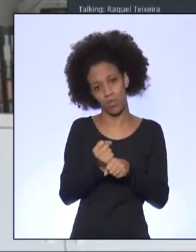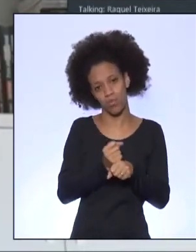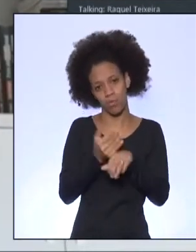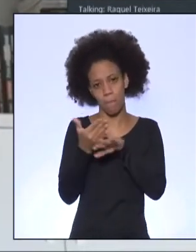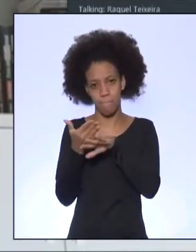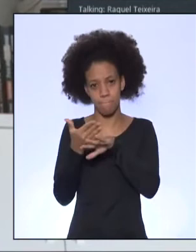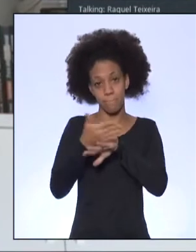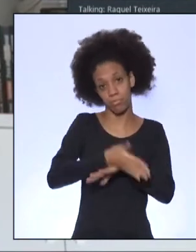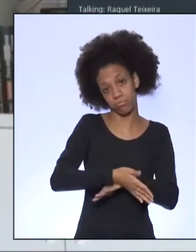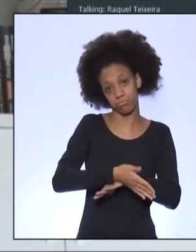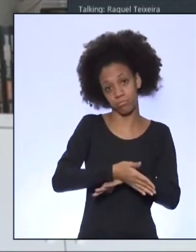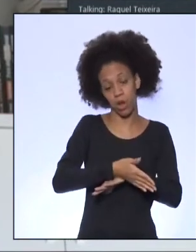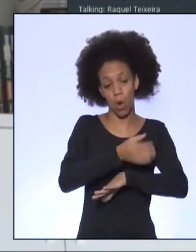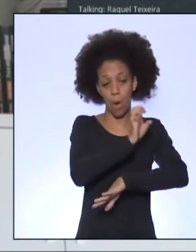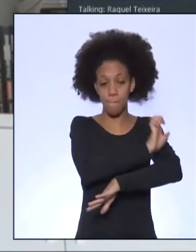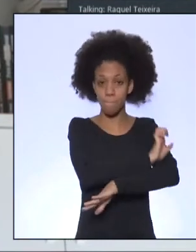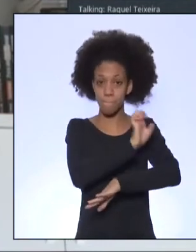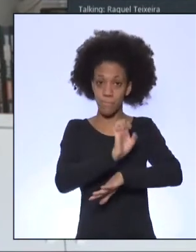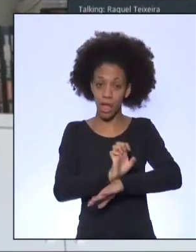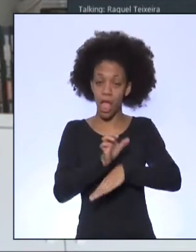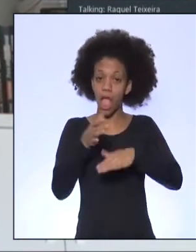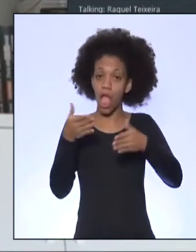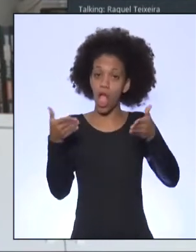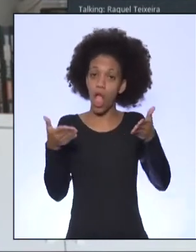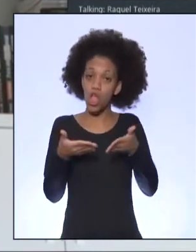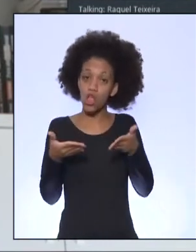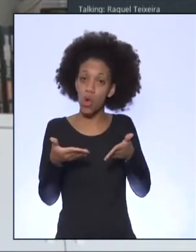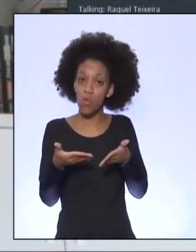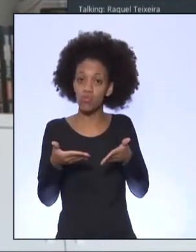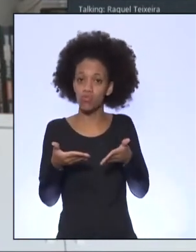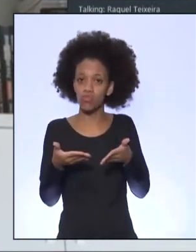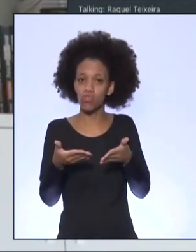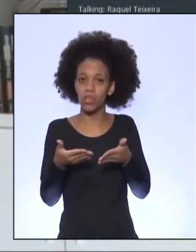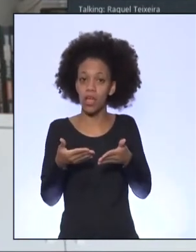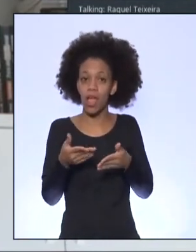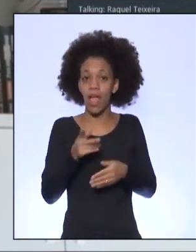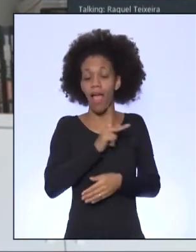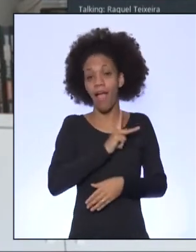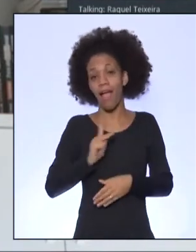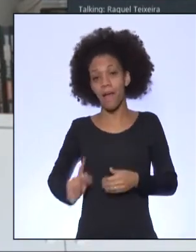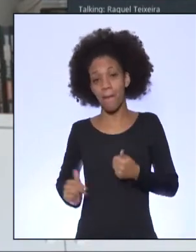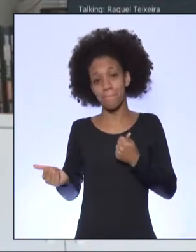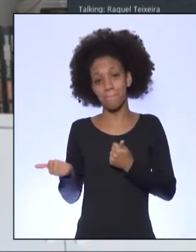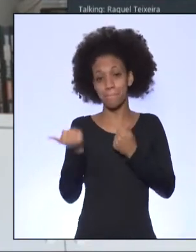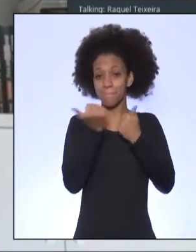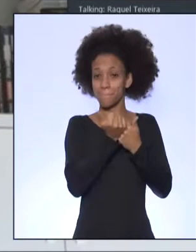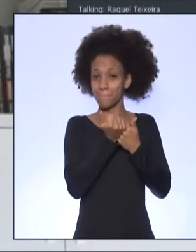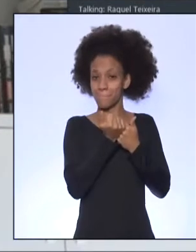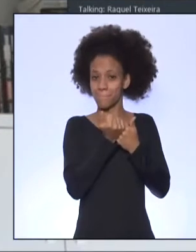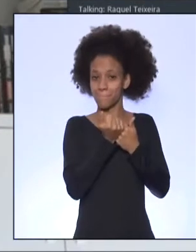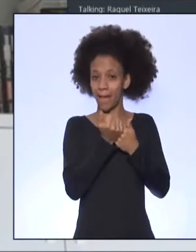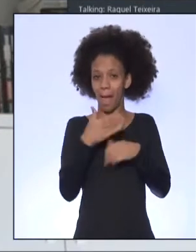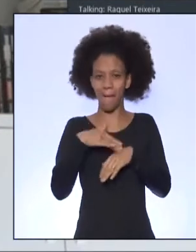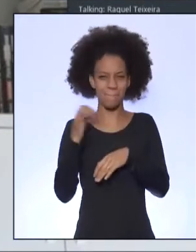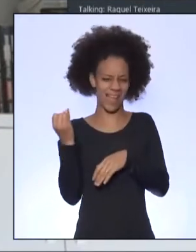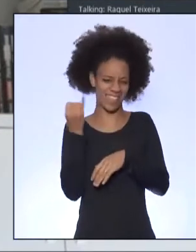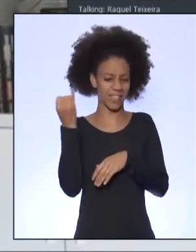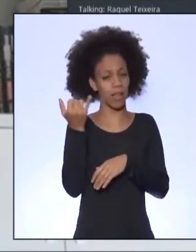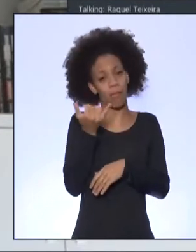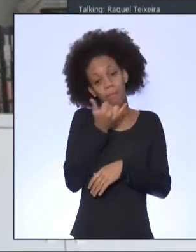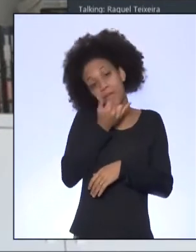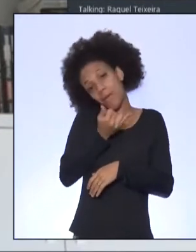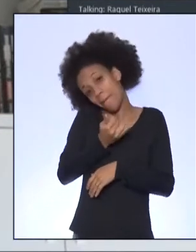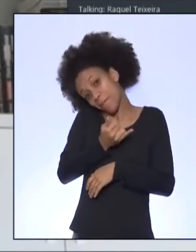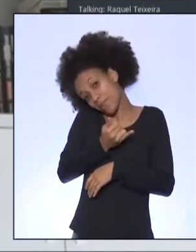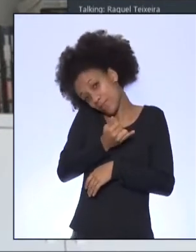como trainee. E hoje ela é a vice-presidente mais importante, que me perdoe o Emílio e